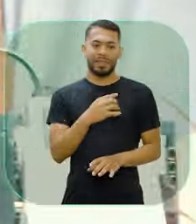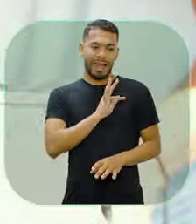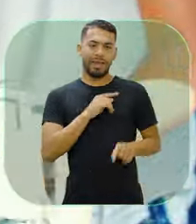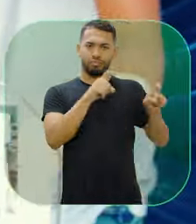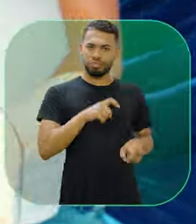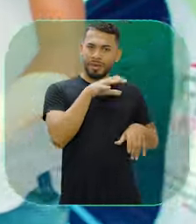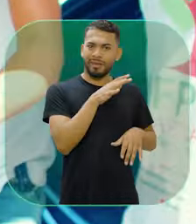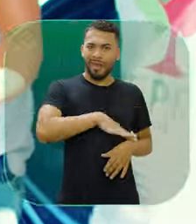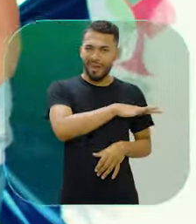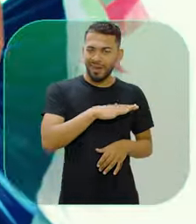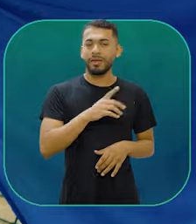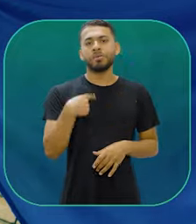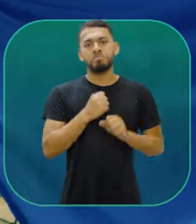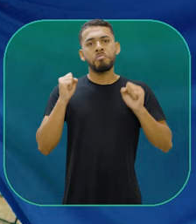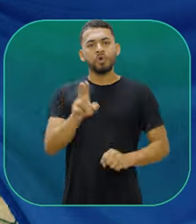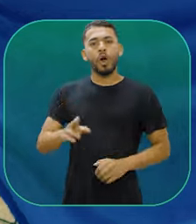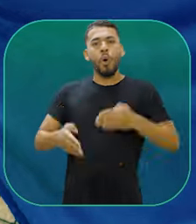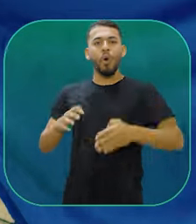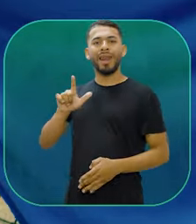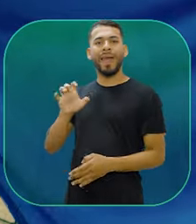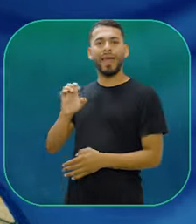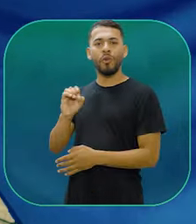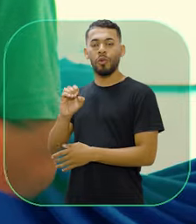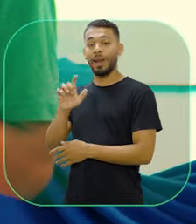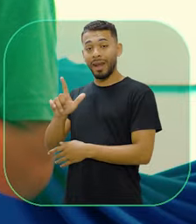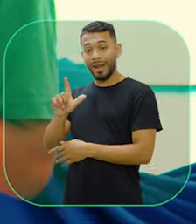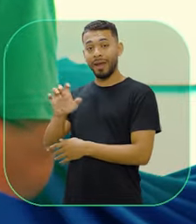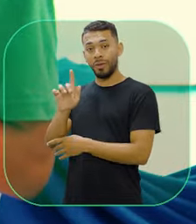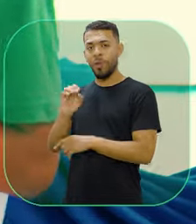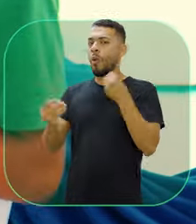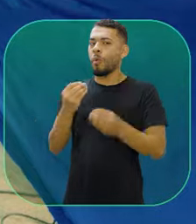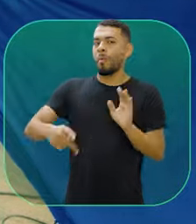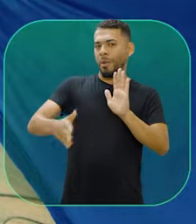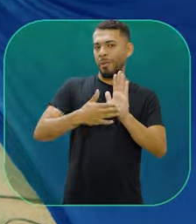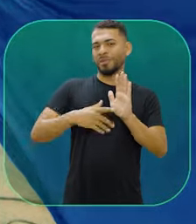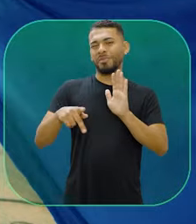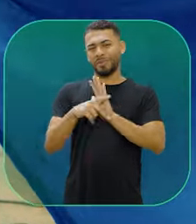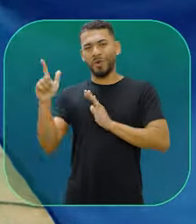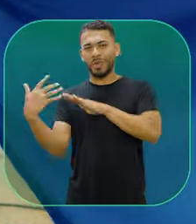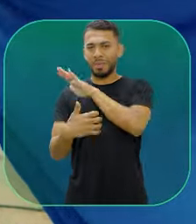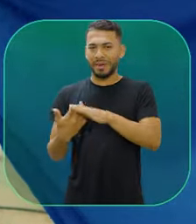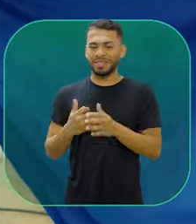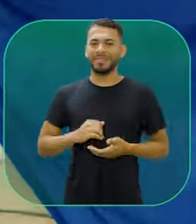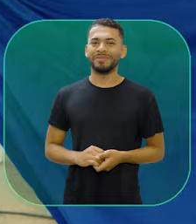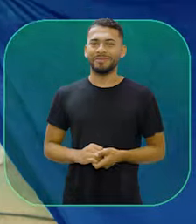é técnico em agropecuária, a gente pode usar os robôs de Lego como protótipos para grandes empresas.